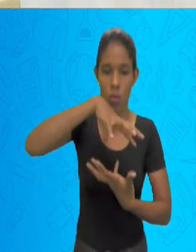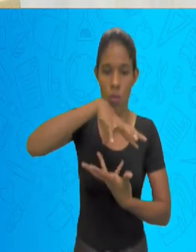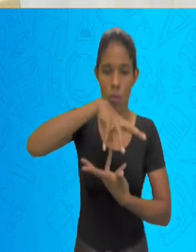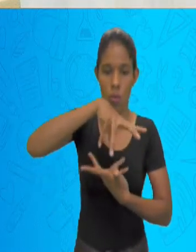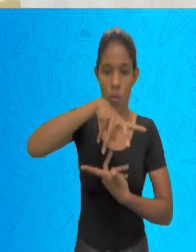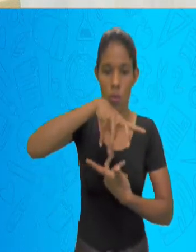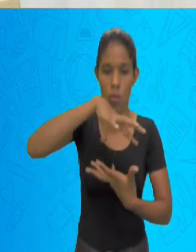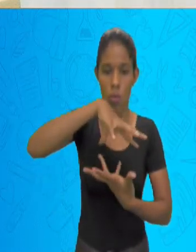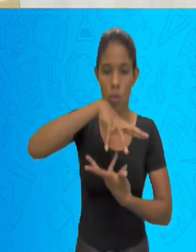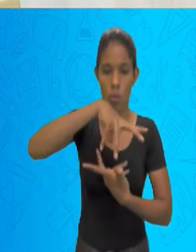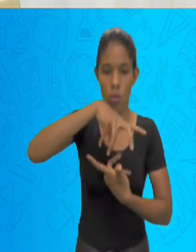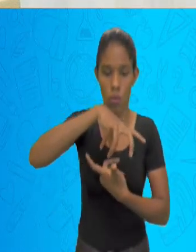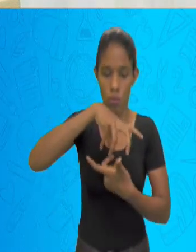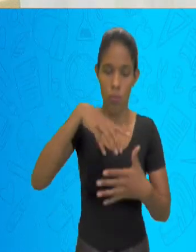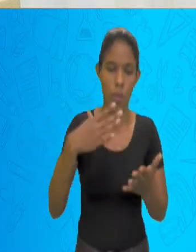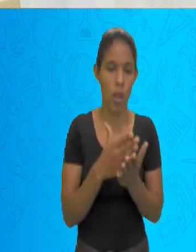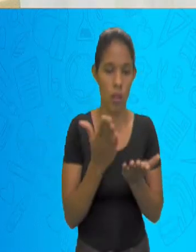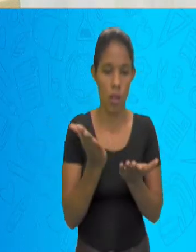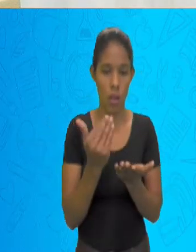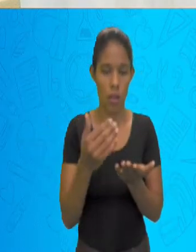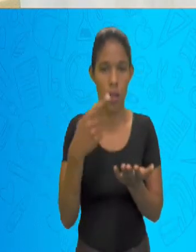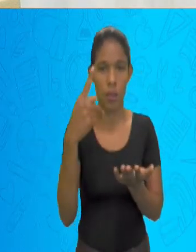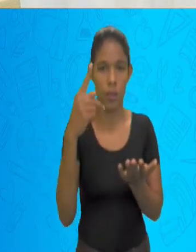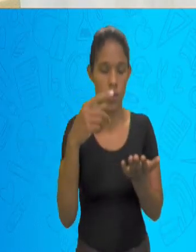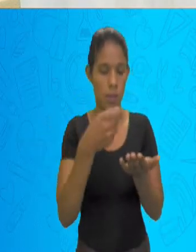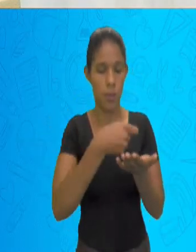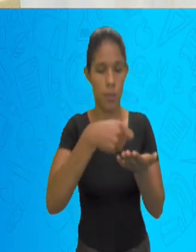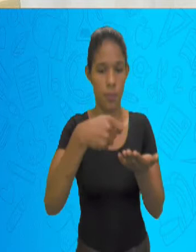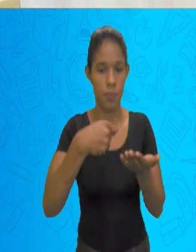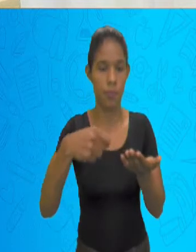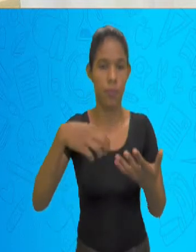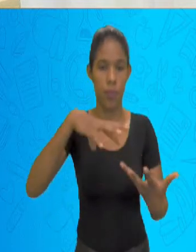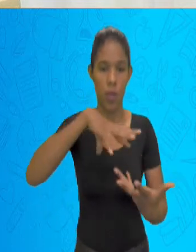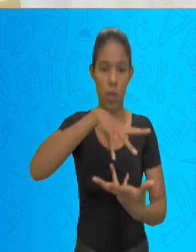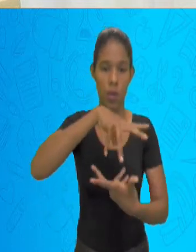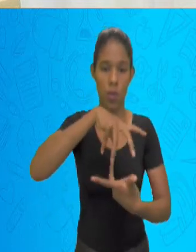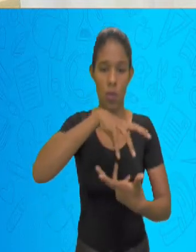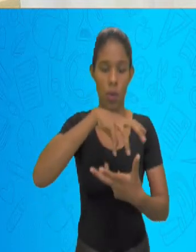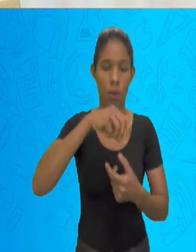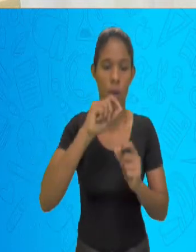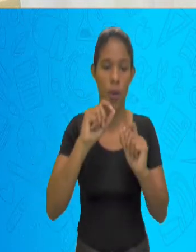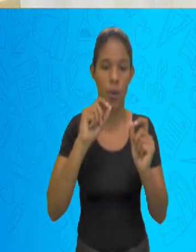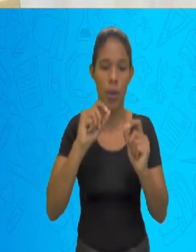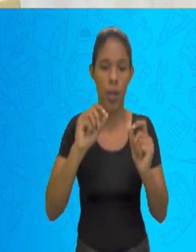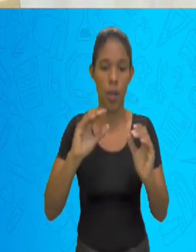no seu caderno. Como nós falamos, os corpos redondos são representados por cone,